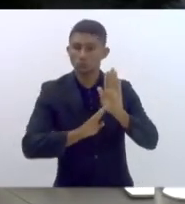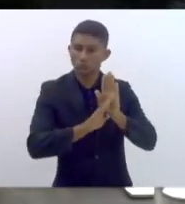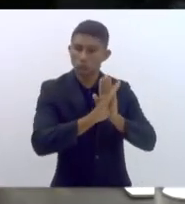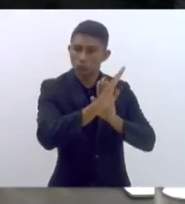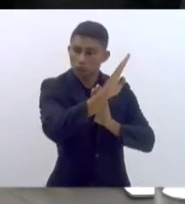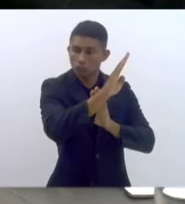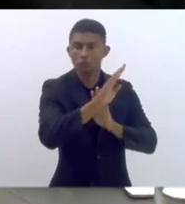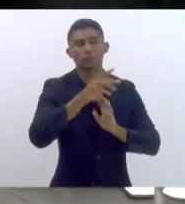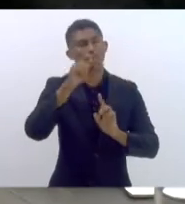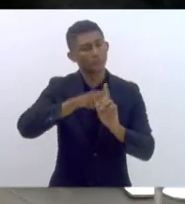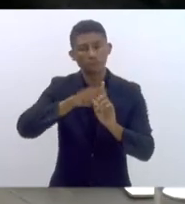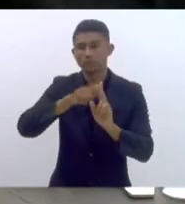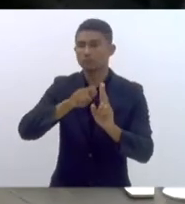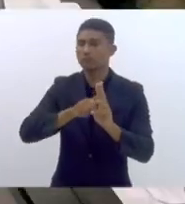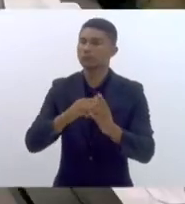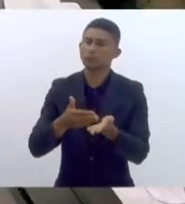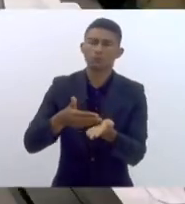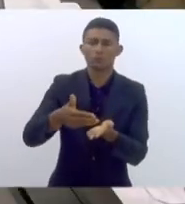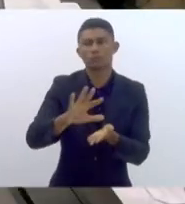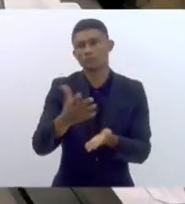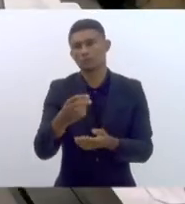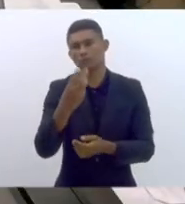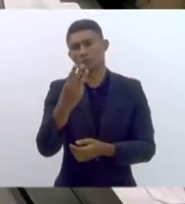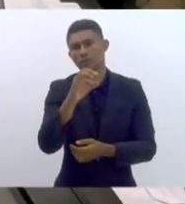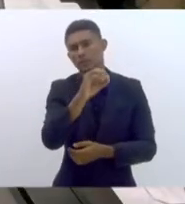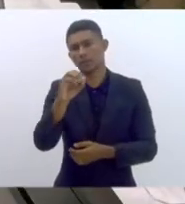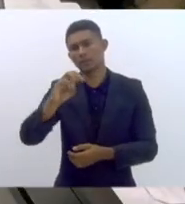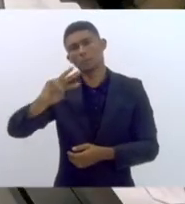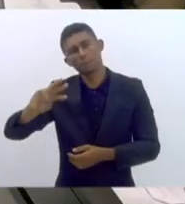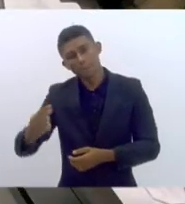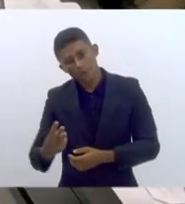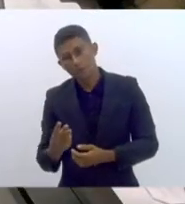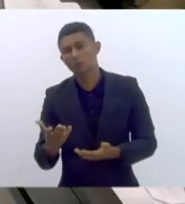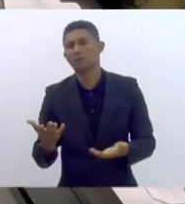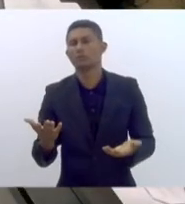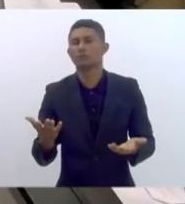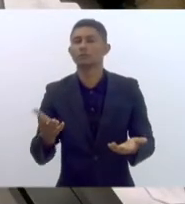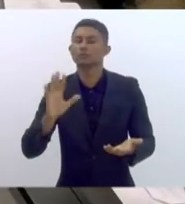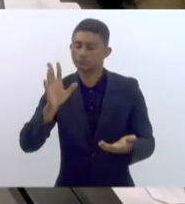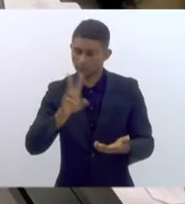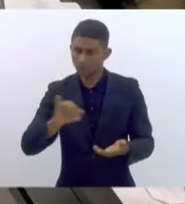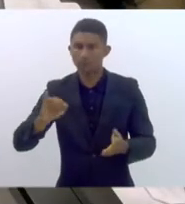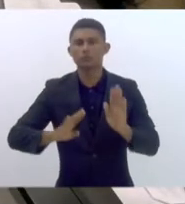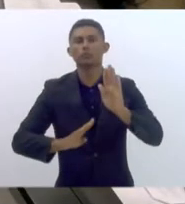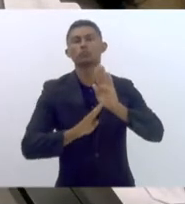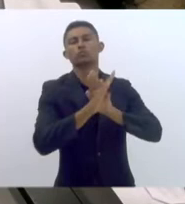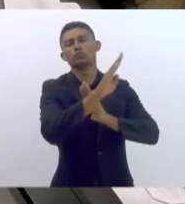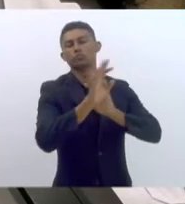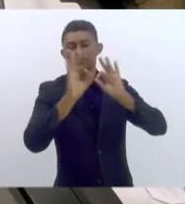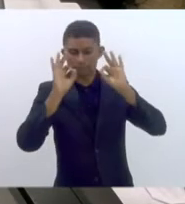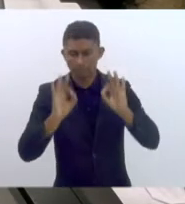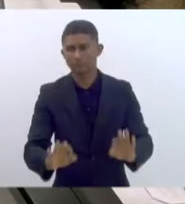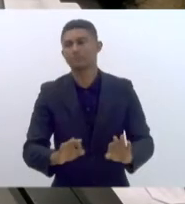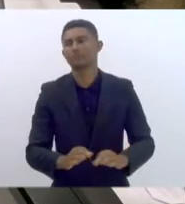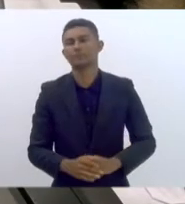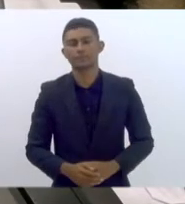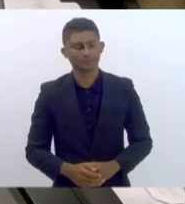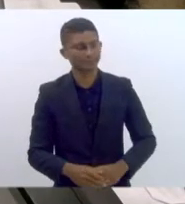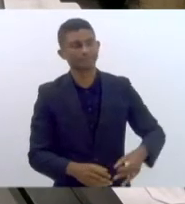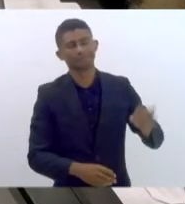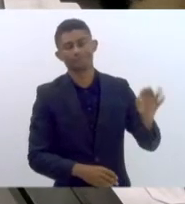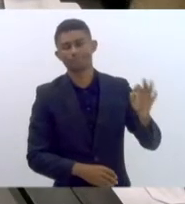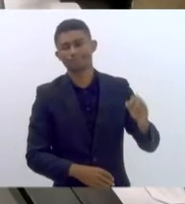mensalmente. Ele inicia com mais ou menos 300 milhões com viés de alta, como exatamente diz o Paulo Santos.